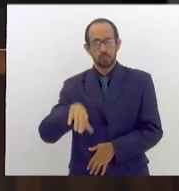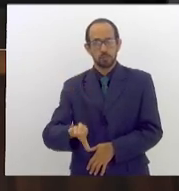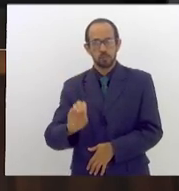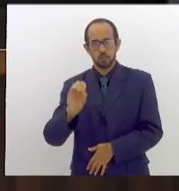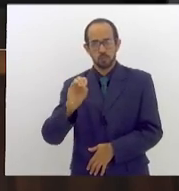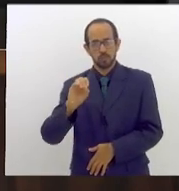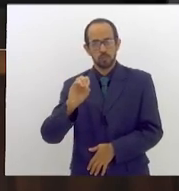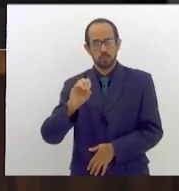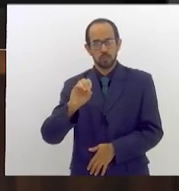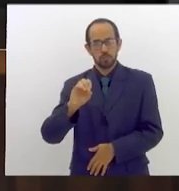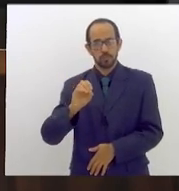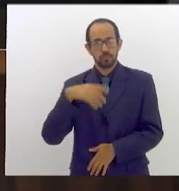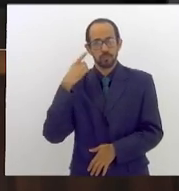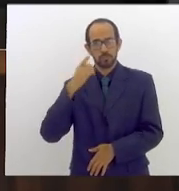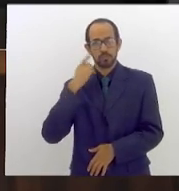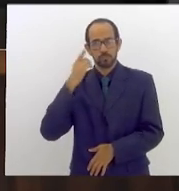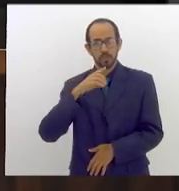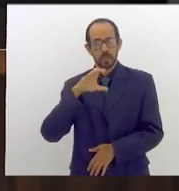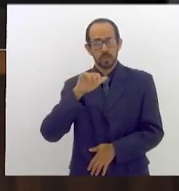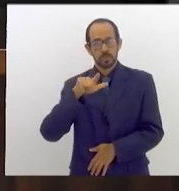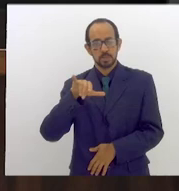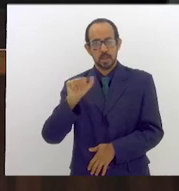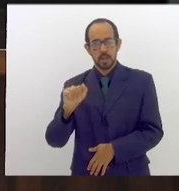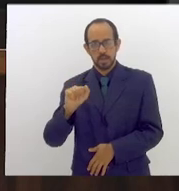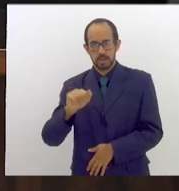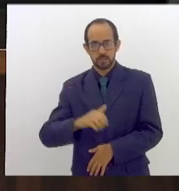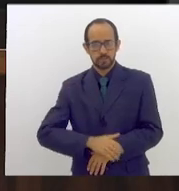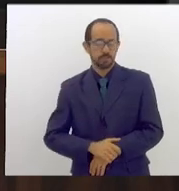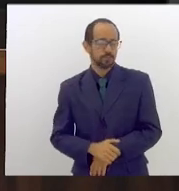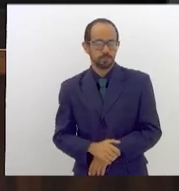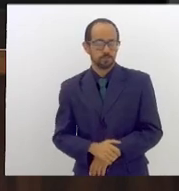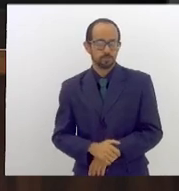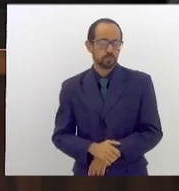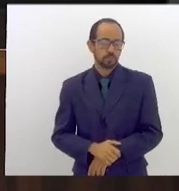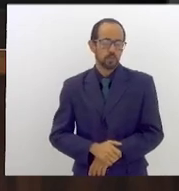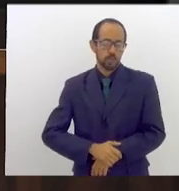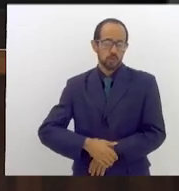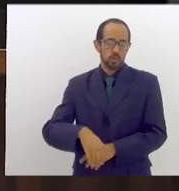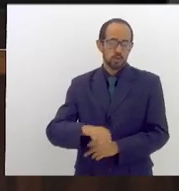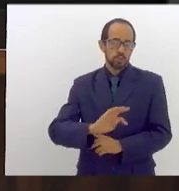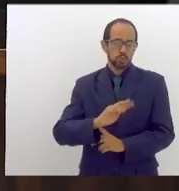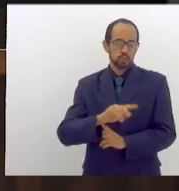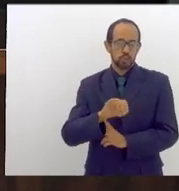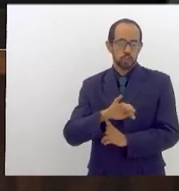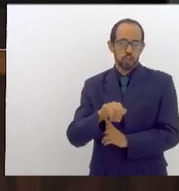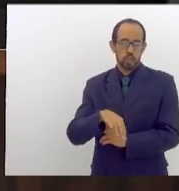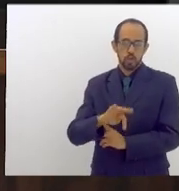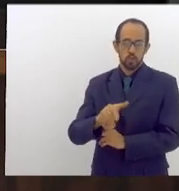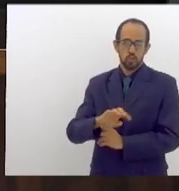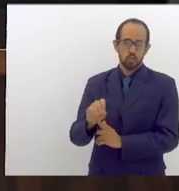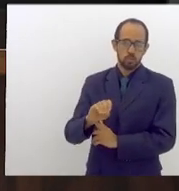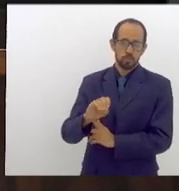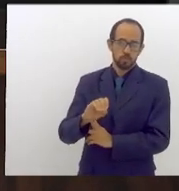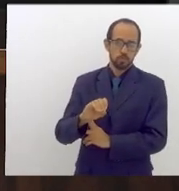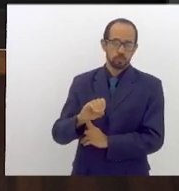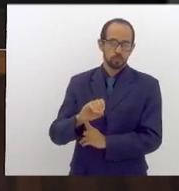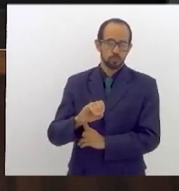Aires deputada Célia Jordão Deputado Chiquinho da Mangueira